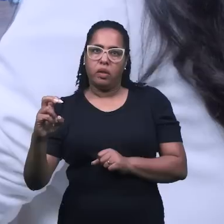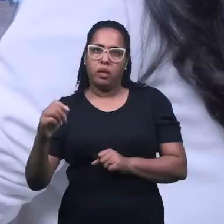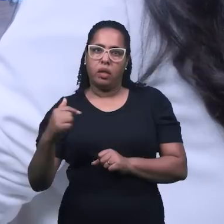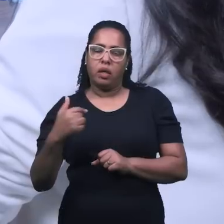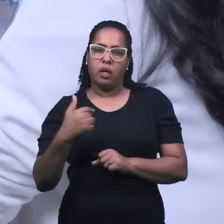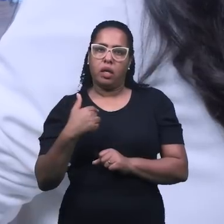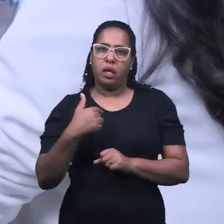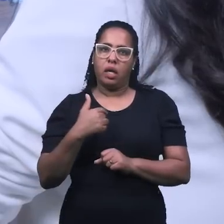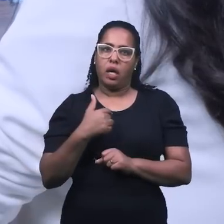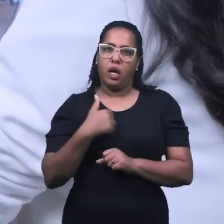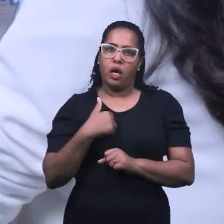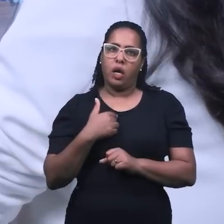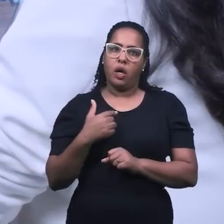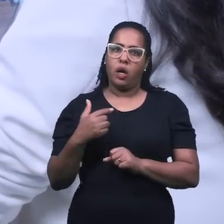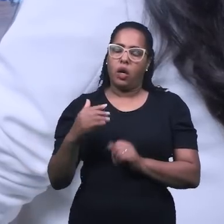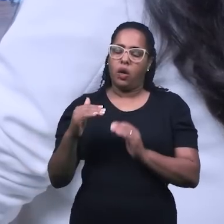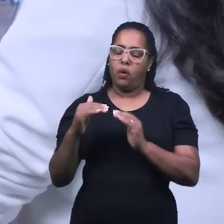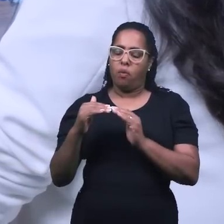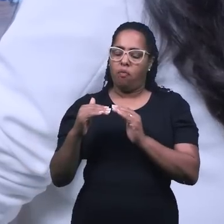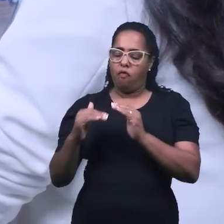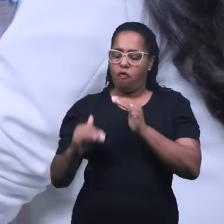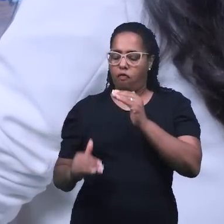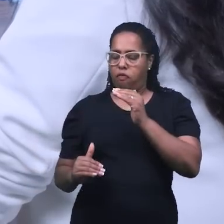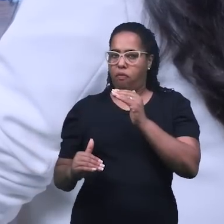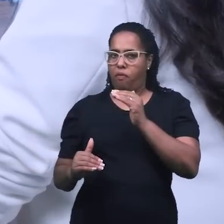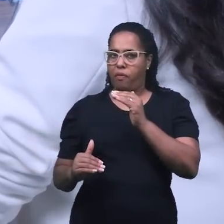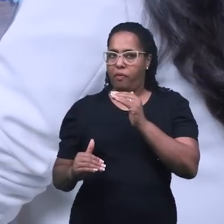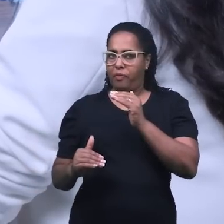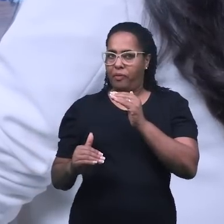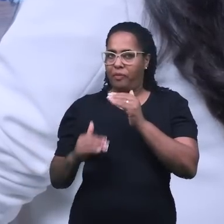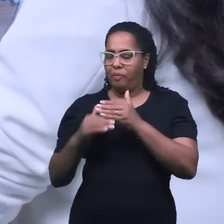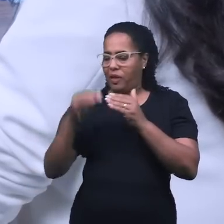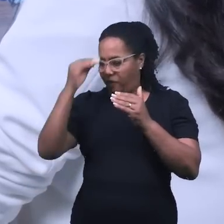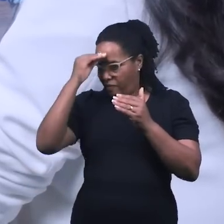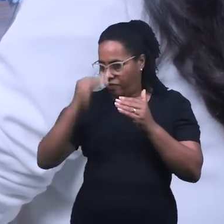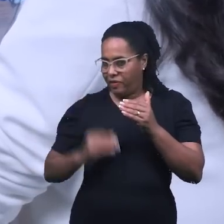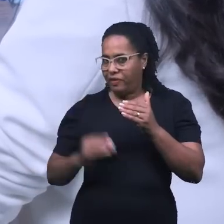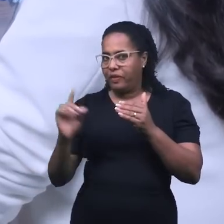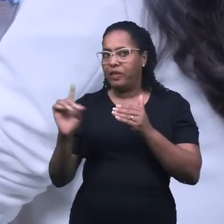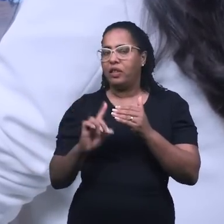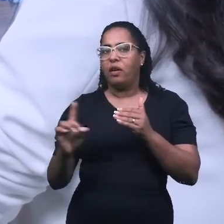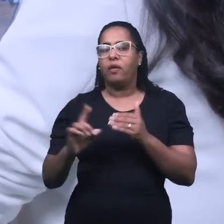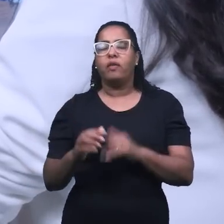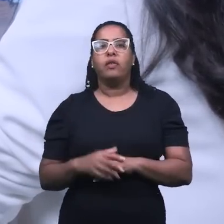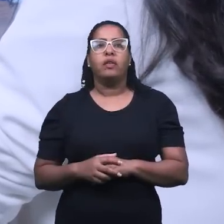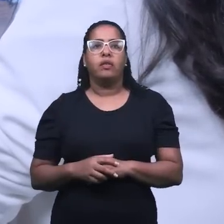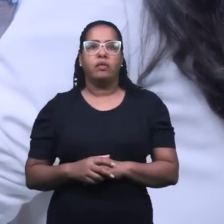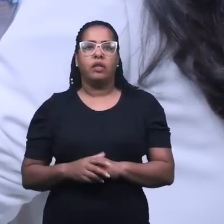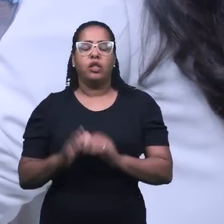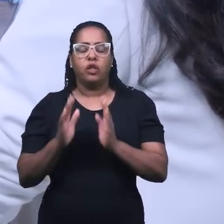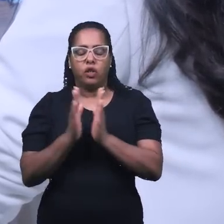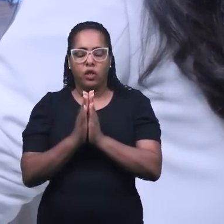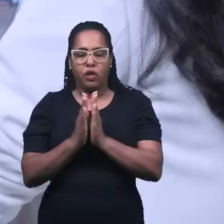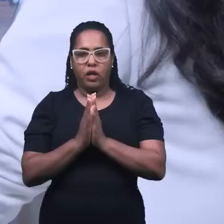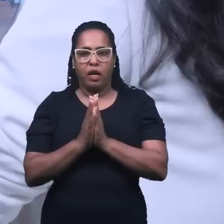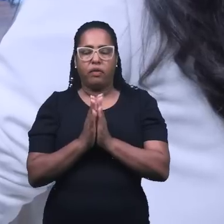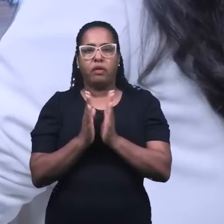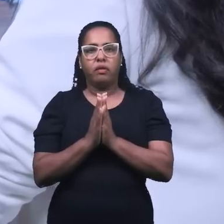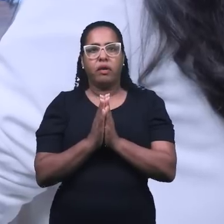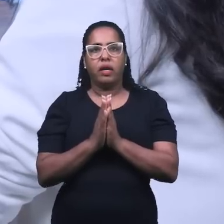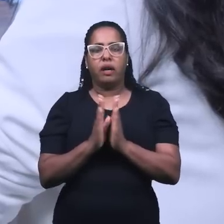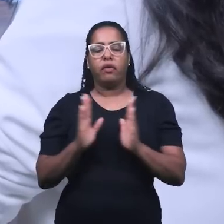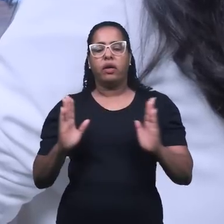mas eu tinha ficado um pouquinho longe ainda, mas não desisti. E orava.